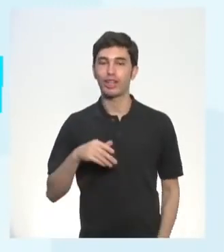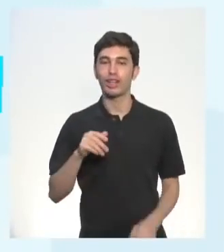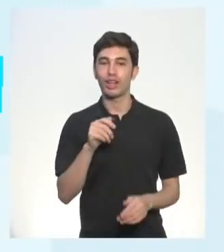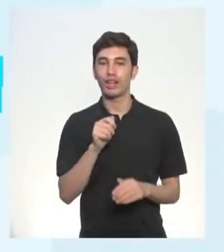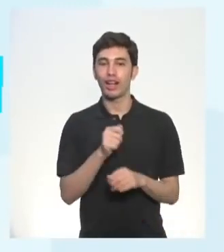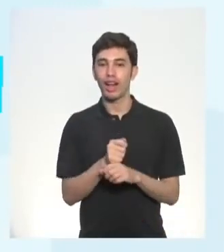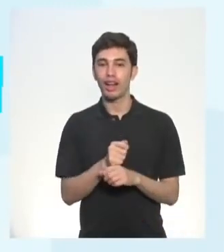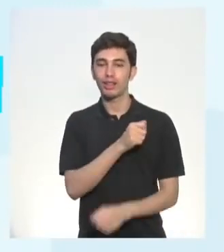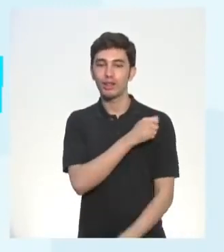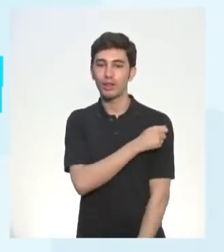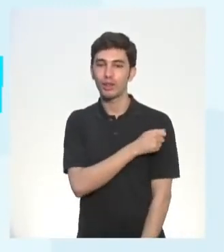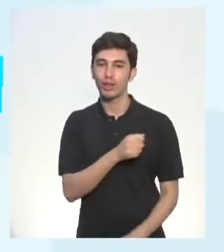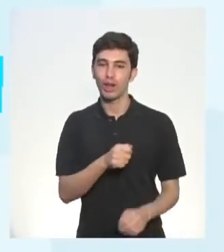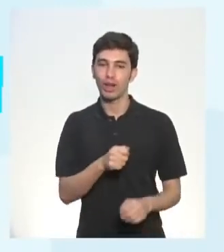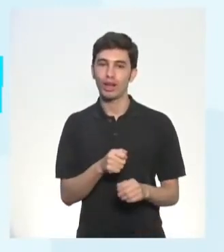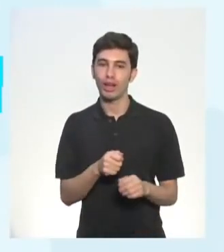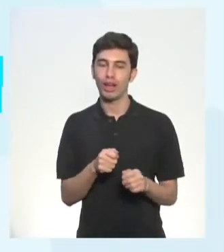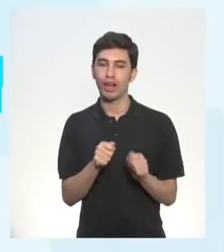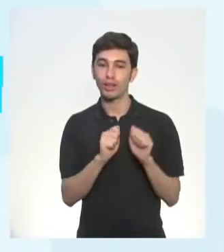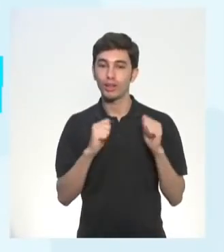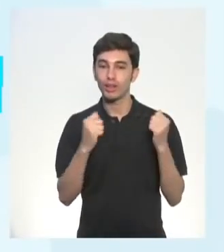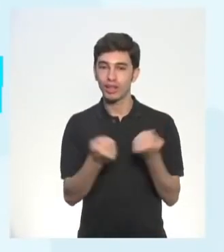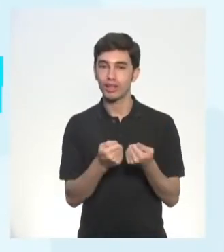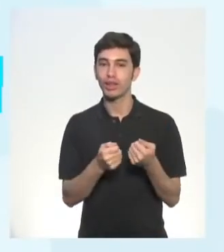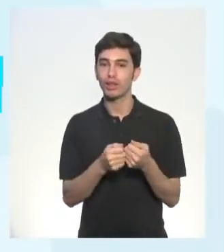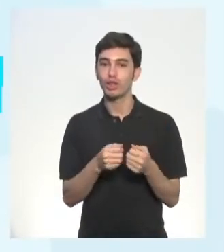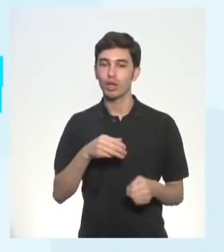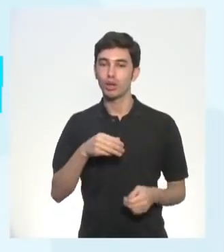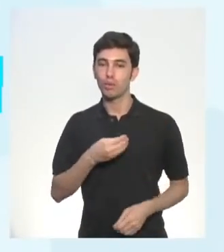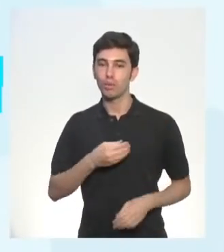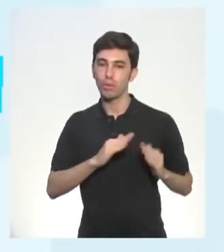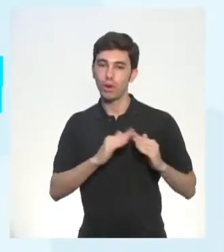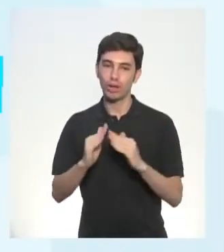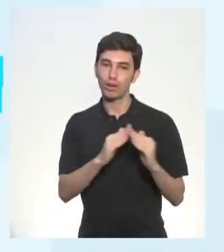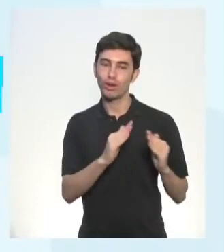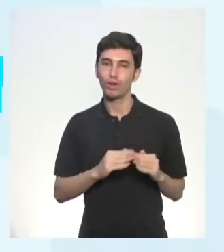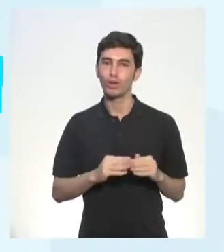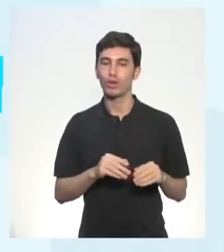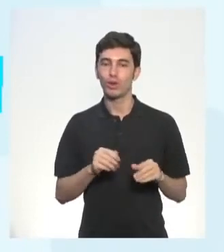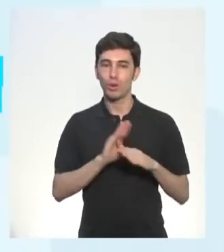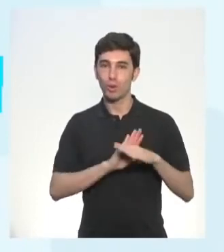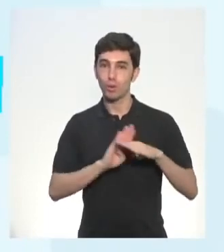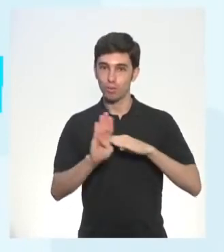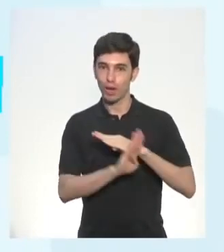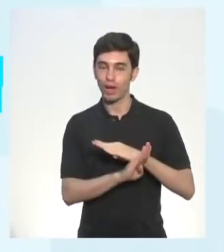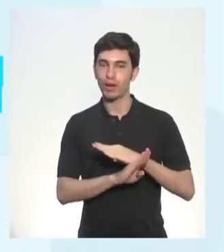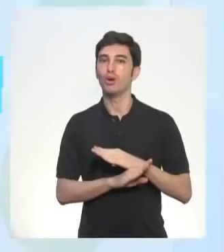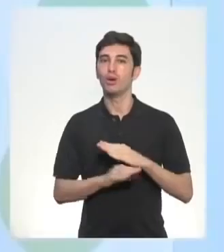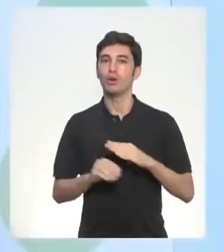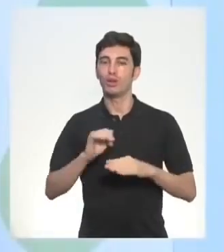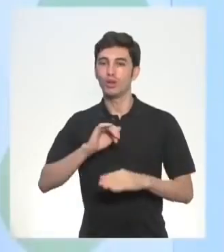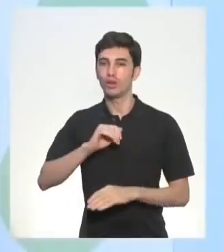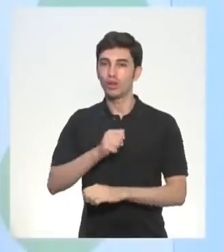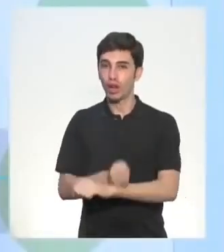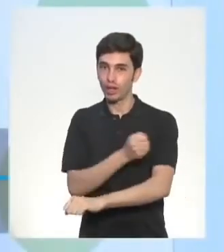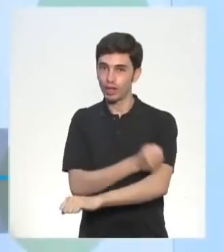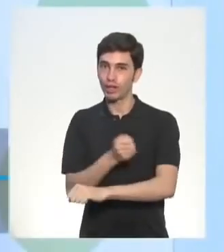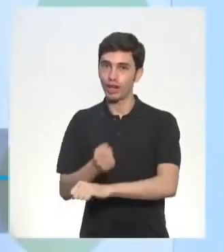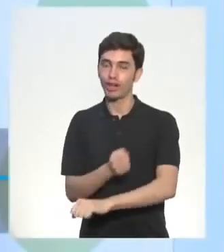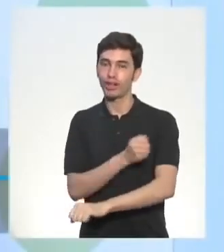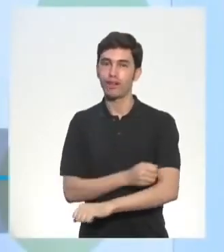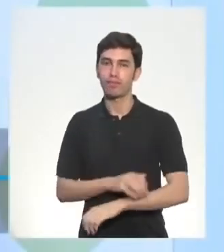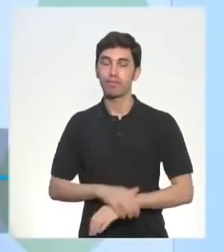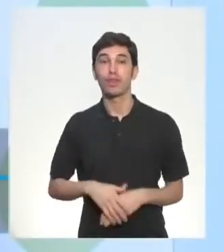presidenta da Associação de Moradores do Jardim Ângela. Olha aí, mais uma carta com